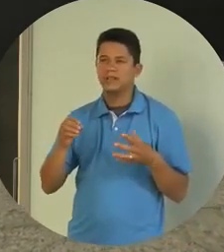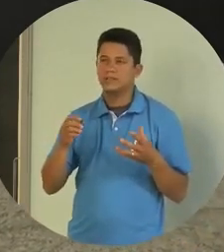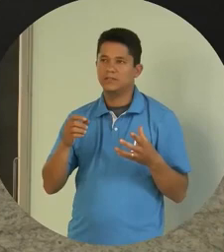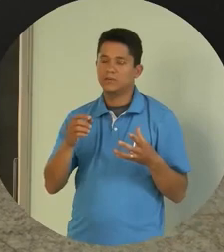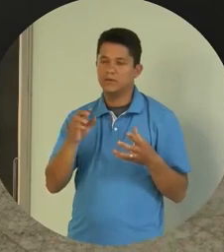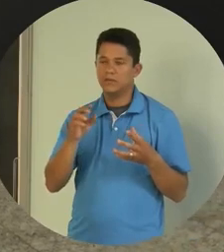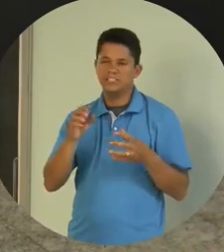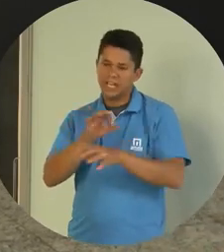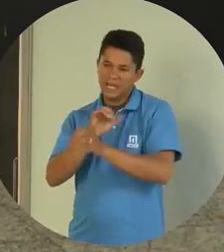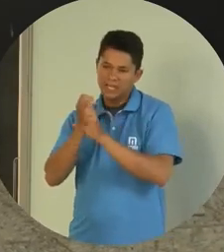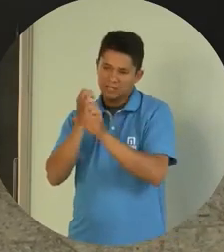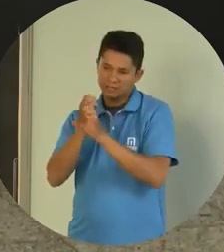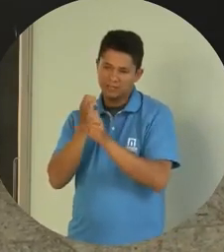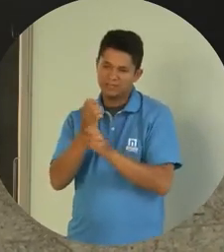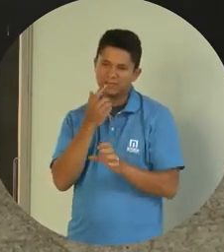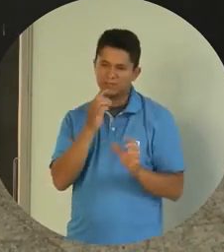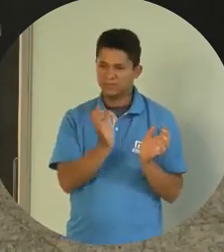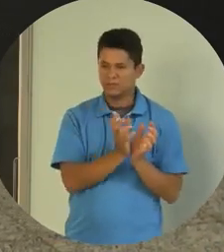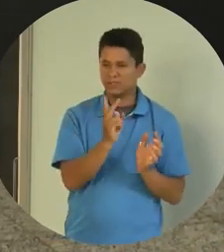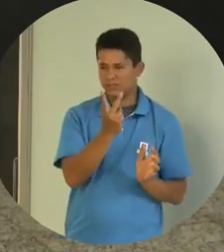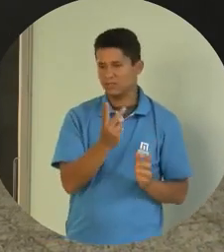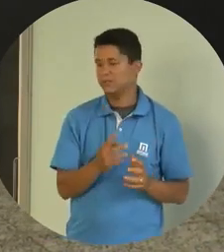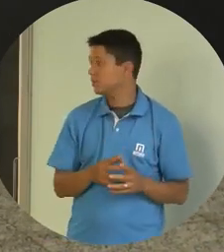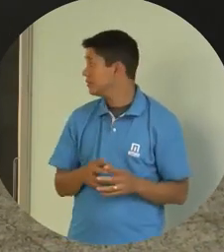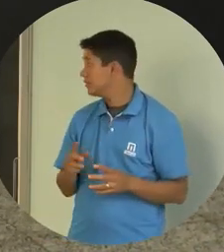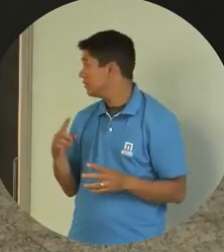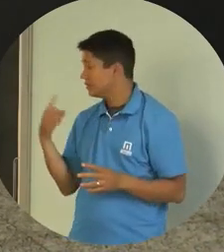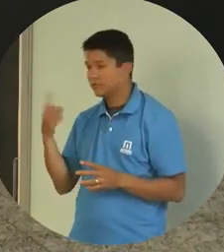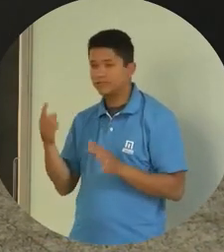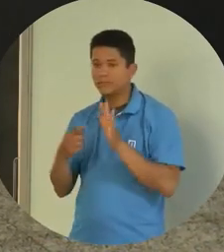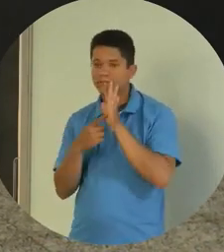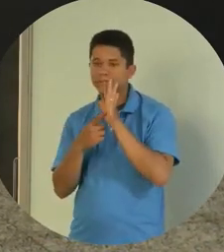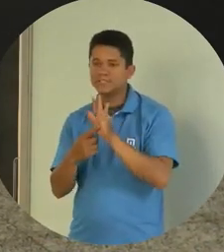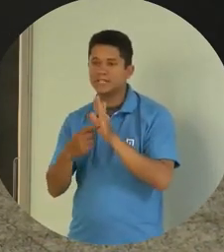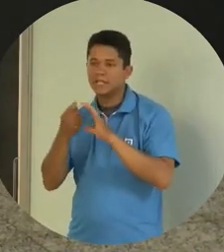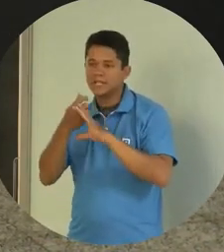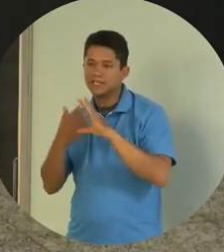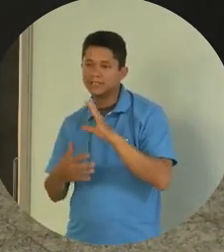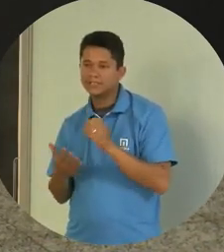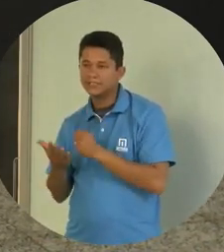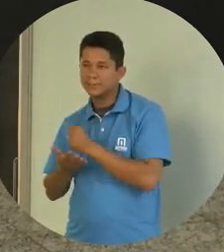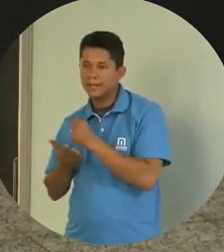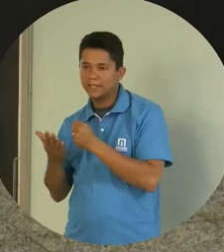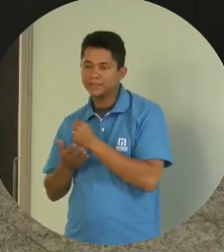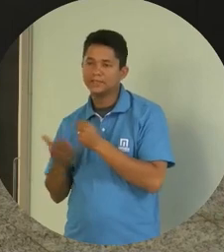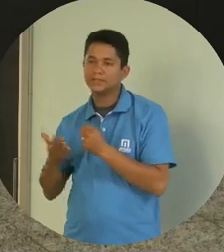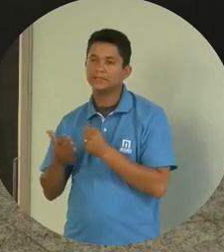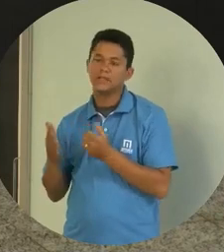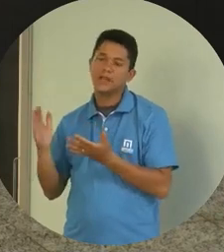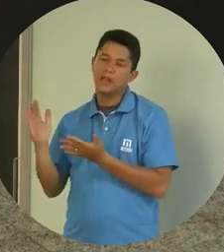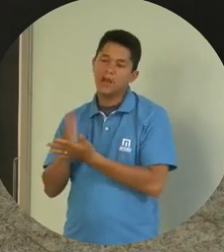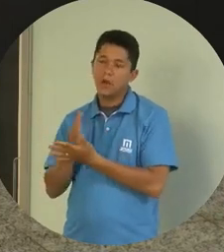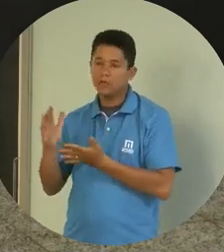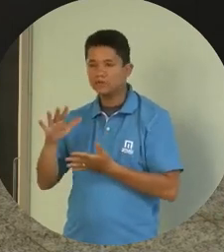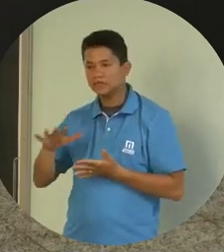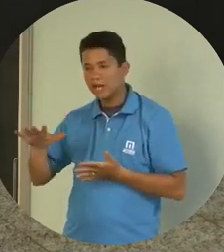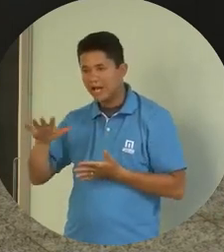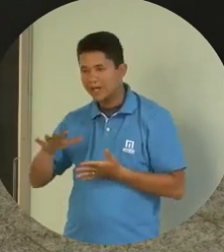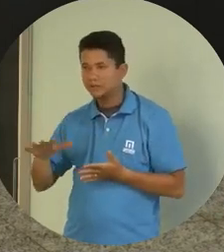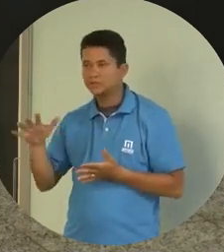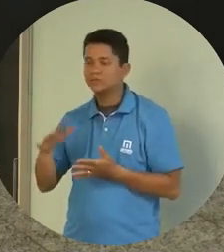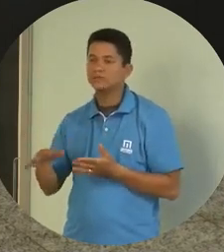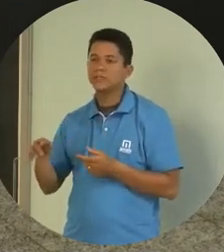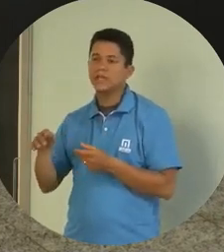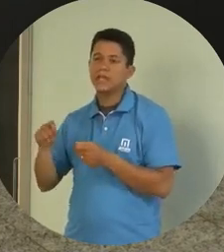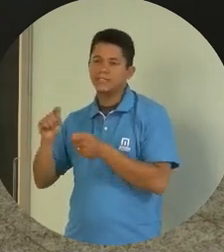as características básicas e alguns casos, né, executivos que ilustram bem as possibilidades